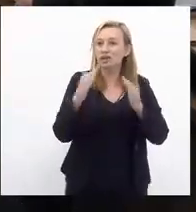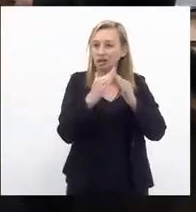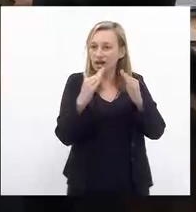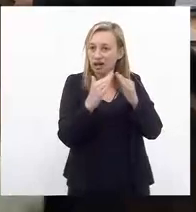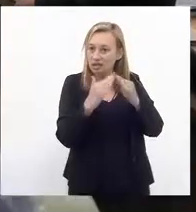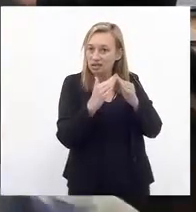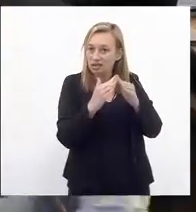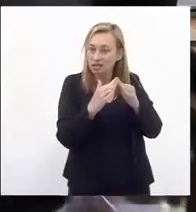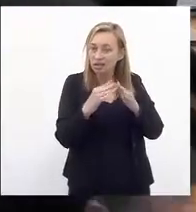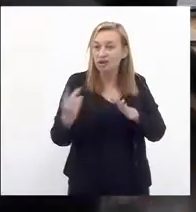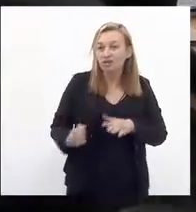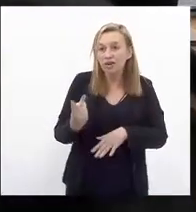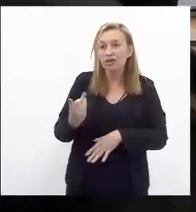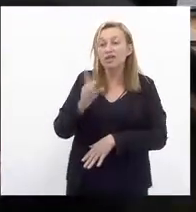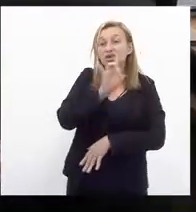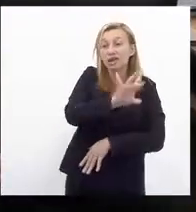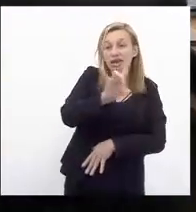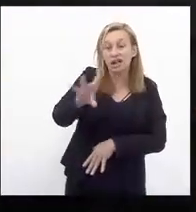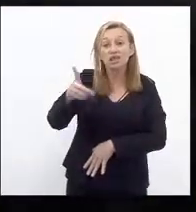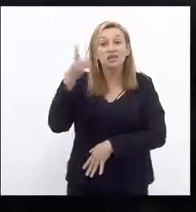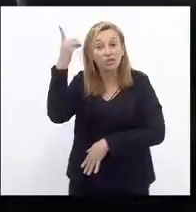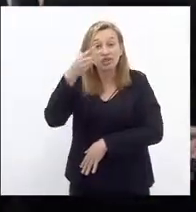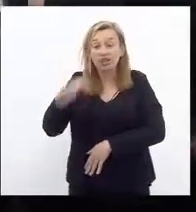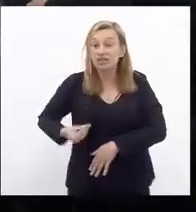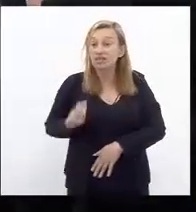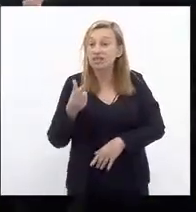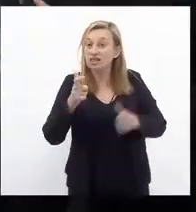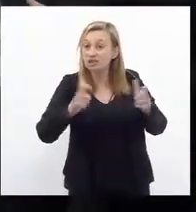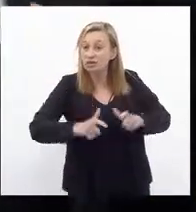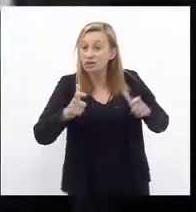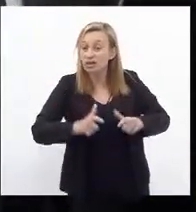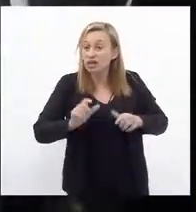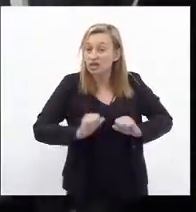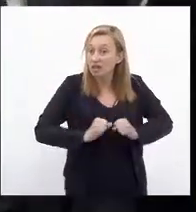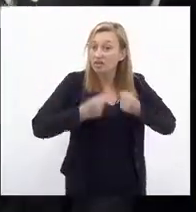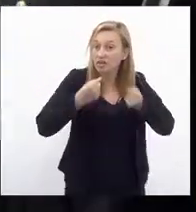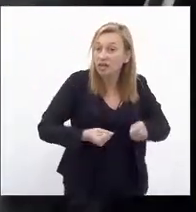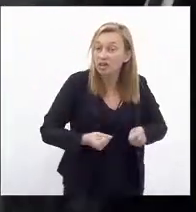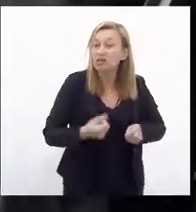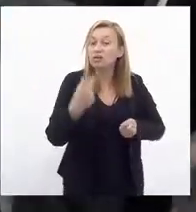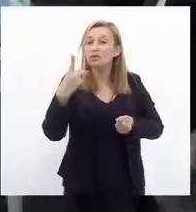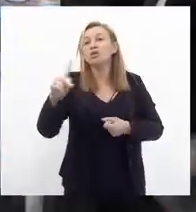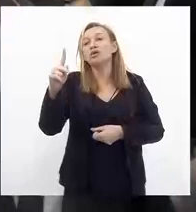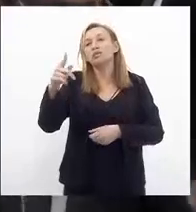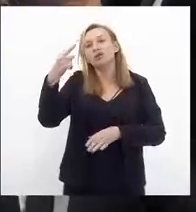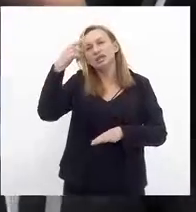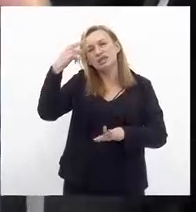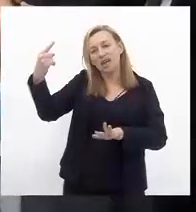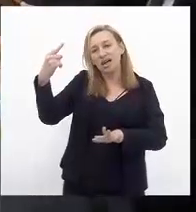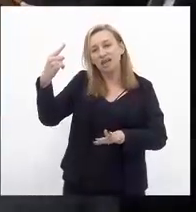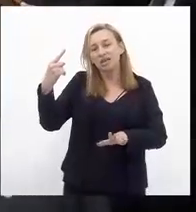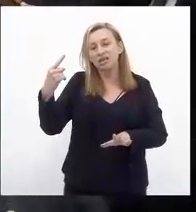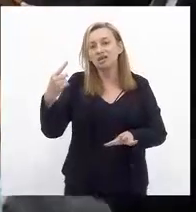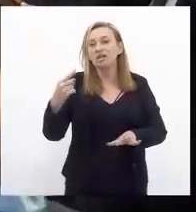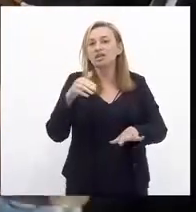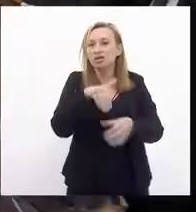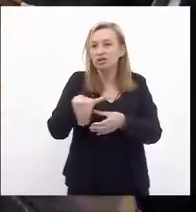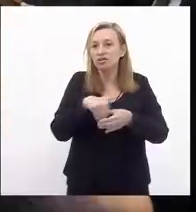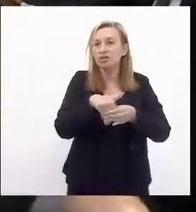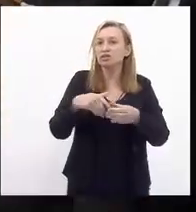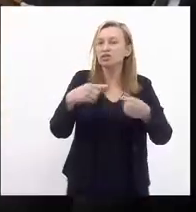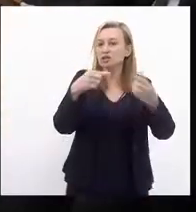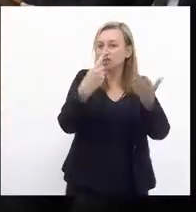casa valoriza cada Deputado que tá aqui defendendo as suas concepções para que vote